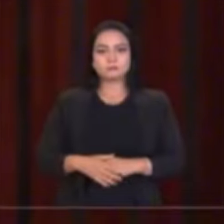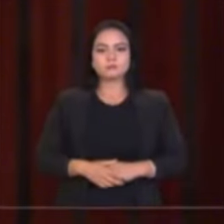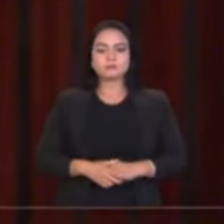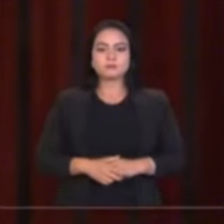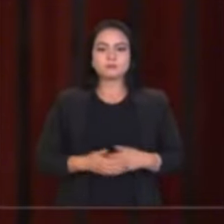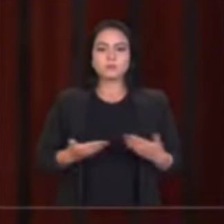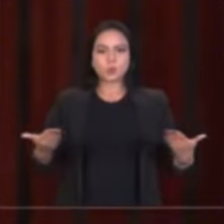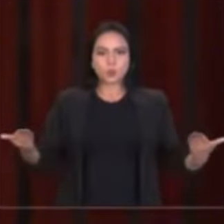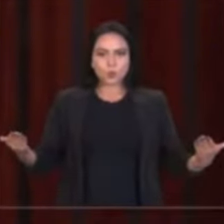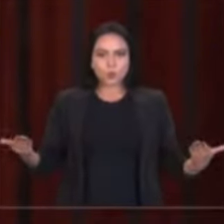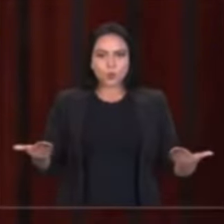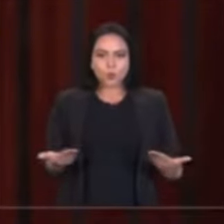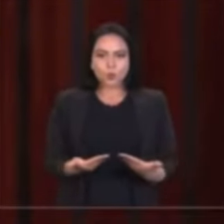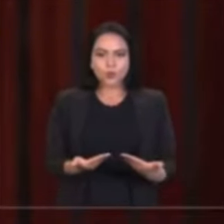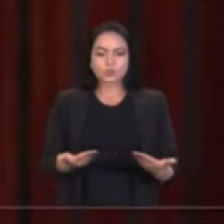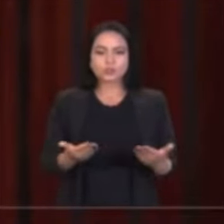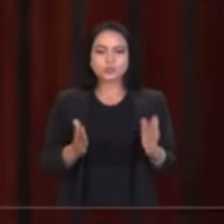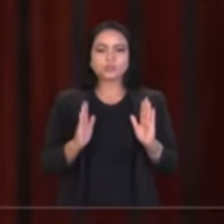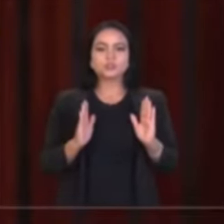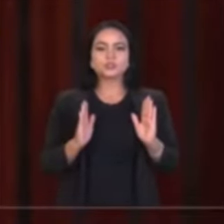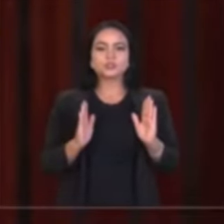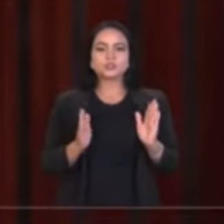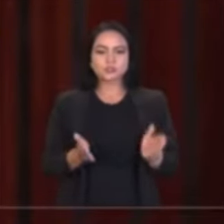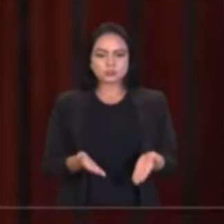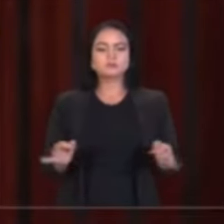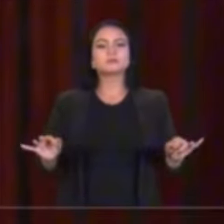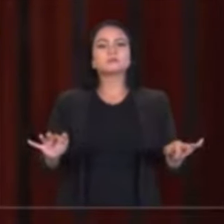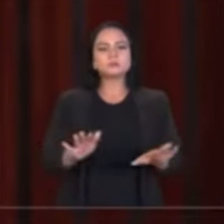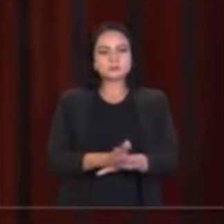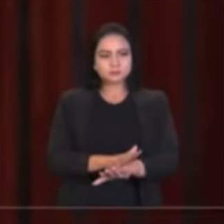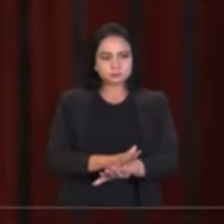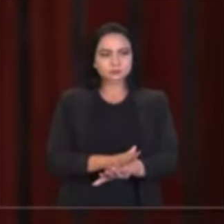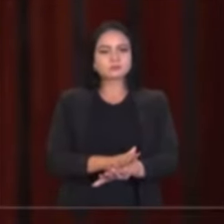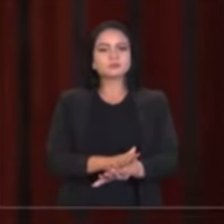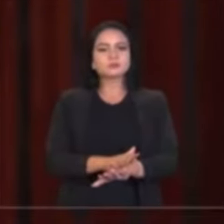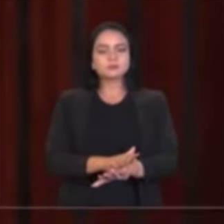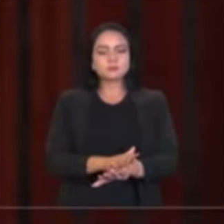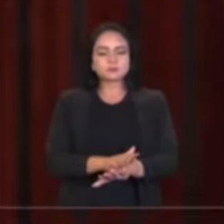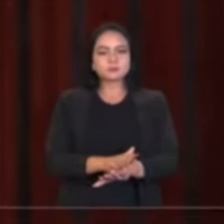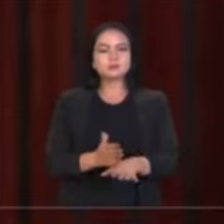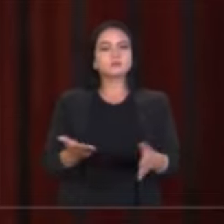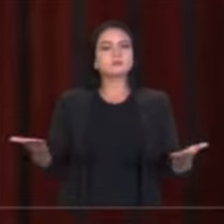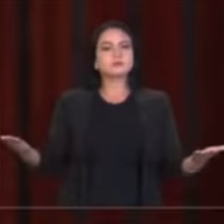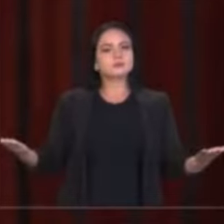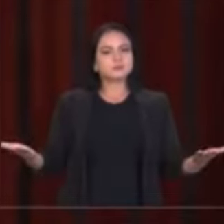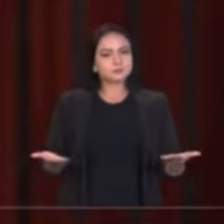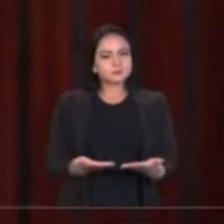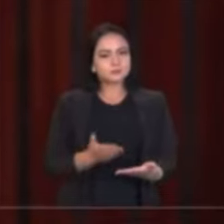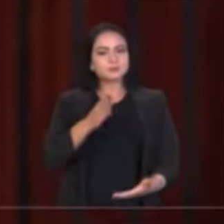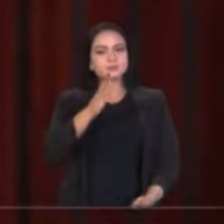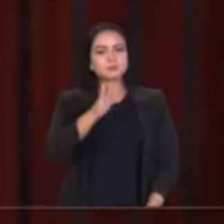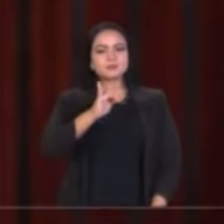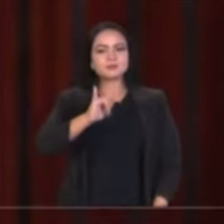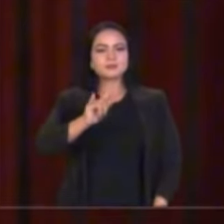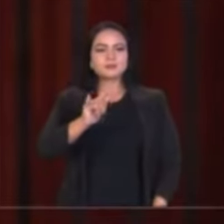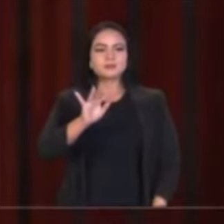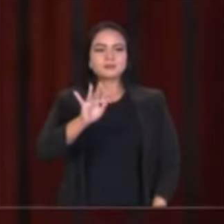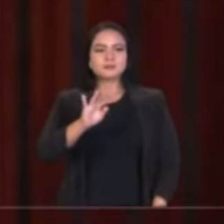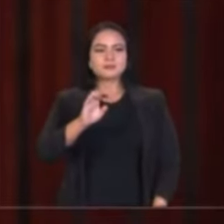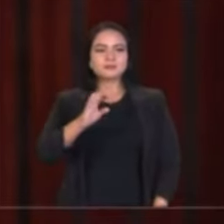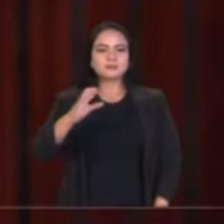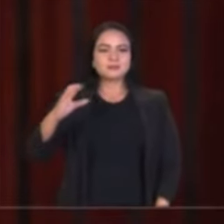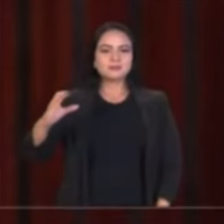E hoje, e aí eu já encerro, e hoje as big techs não